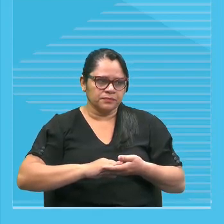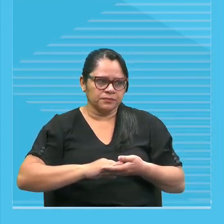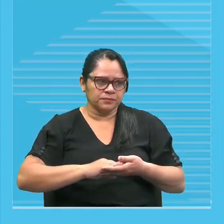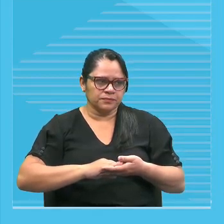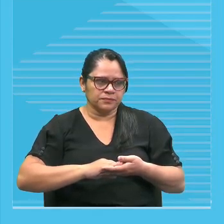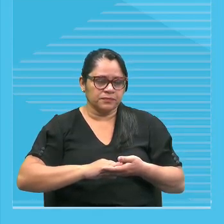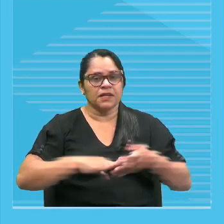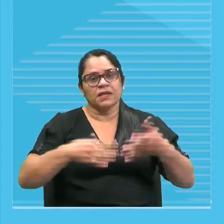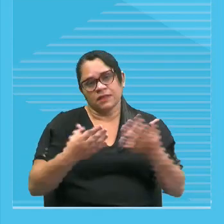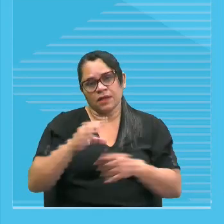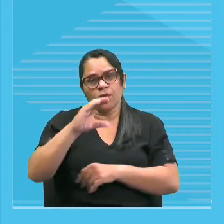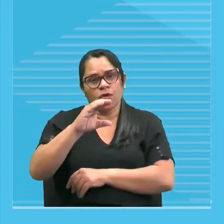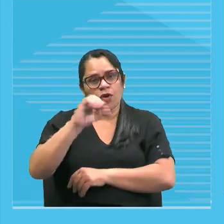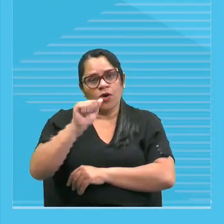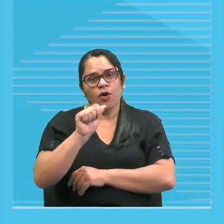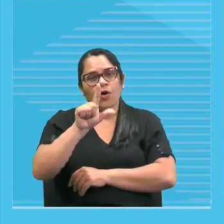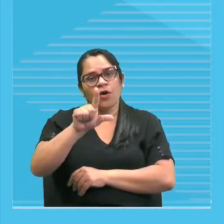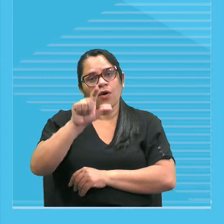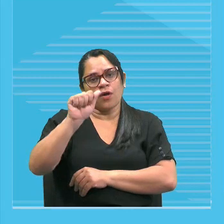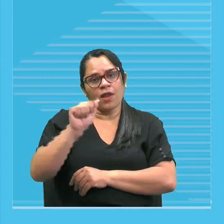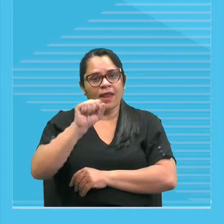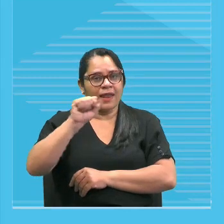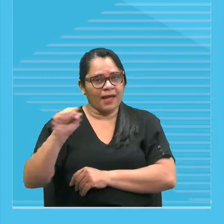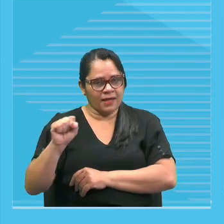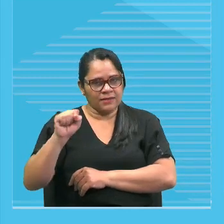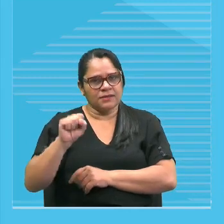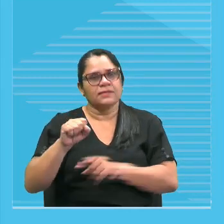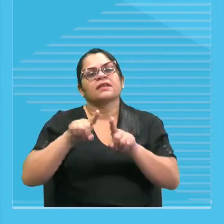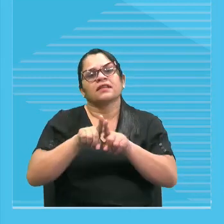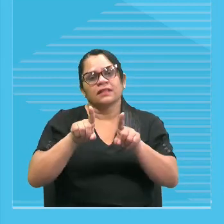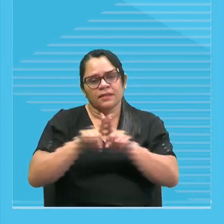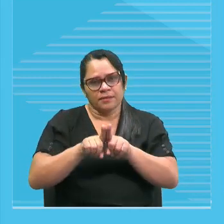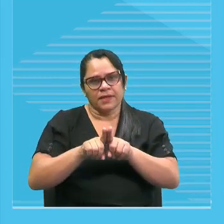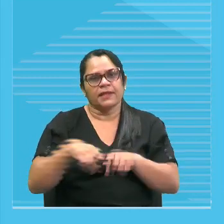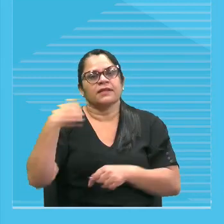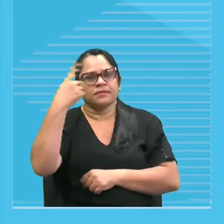Cola em espanhol também pode ser Calda